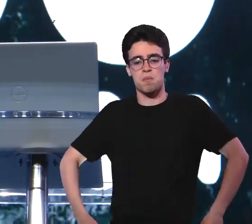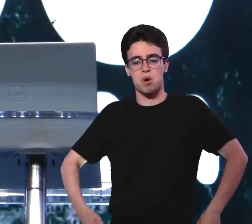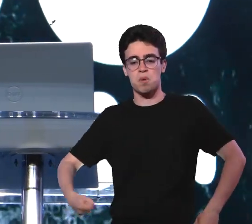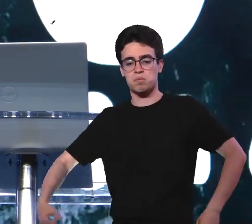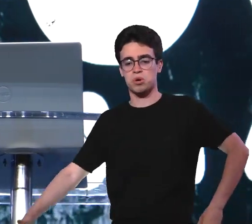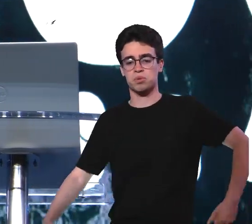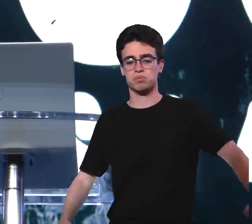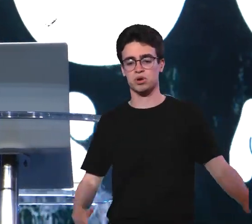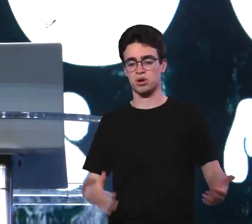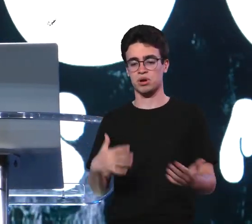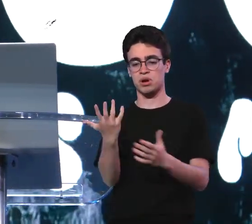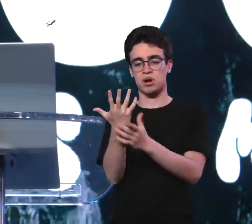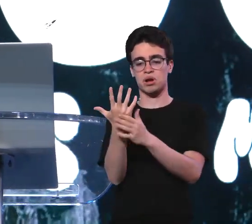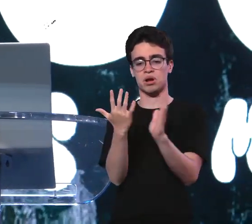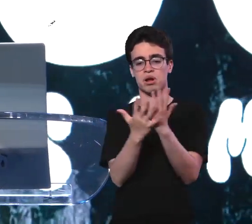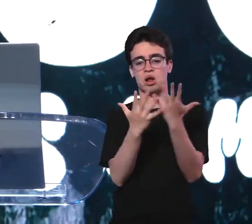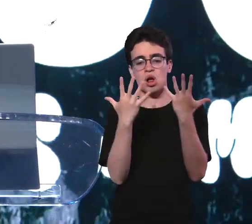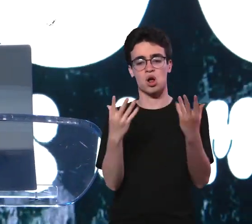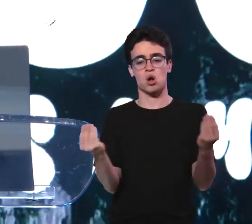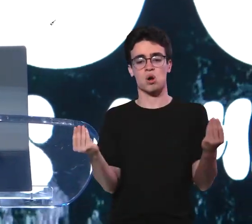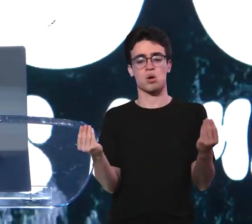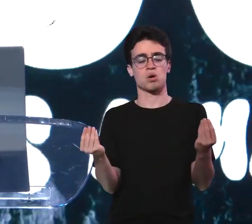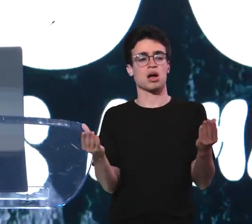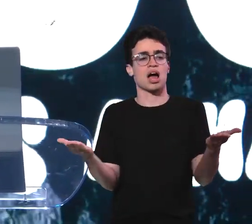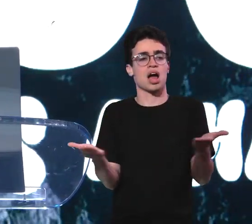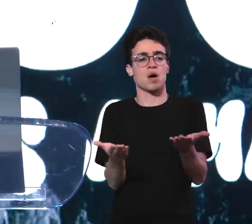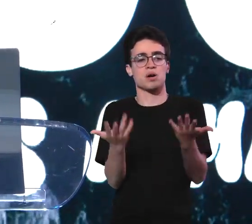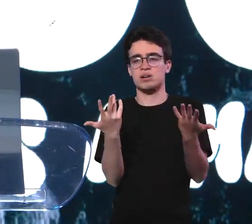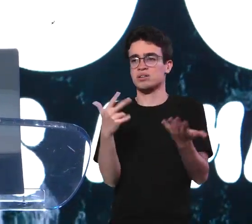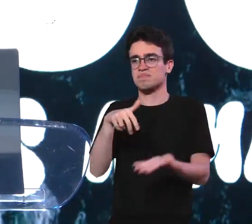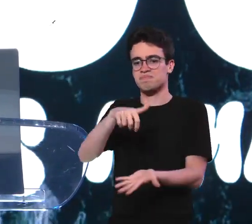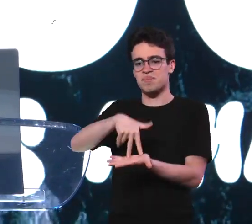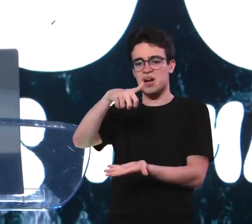roxos das mãos saíram, e ela começou